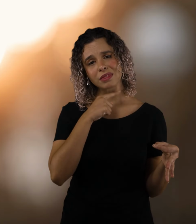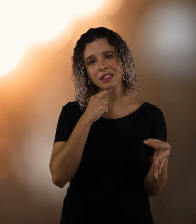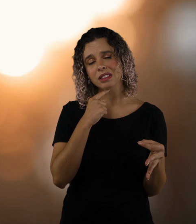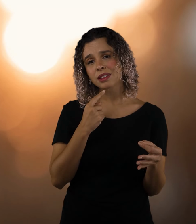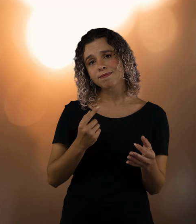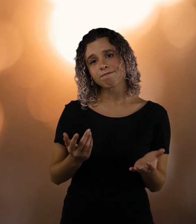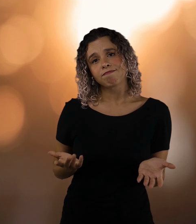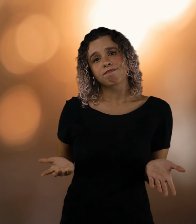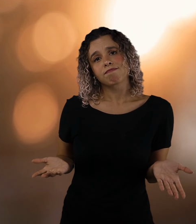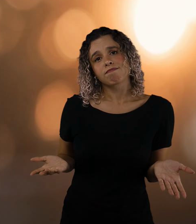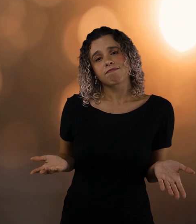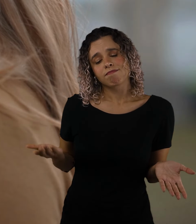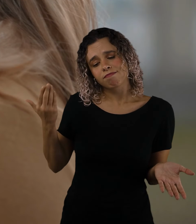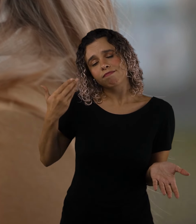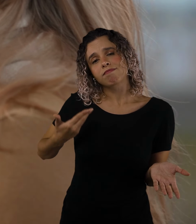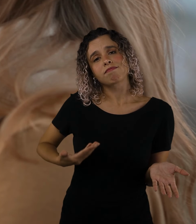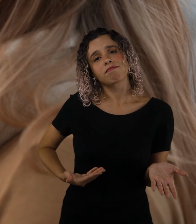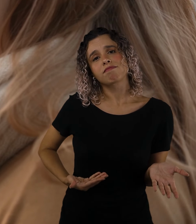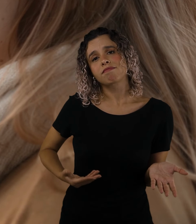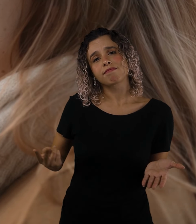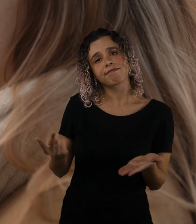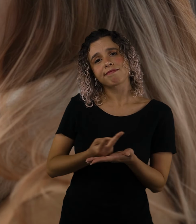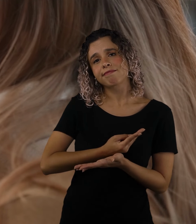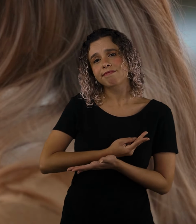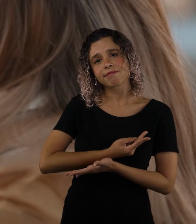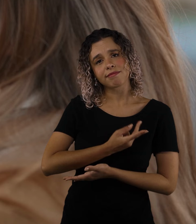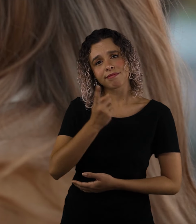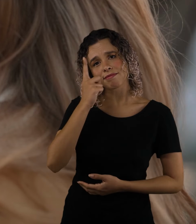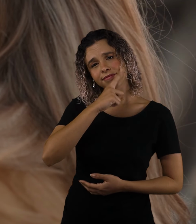Ele tem cabelos grisalhos e usa óculos.